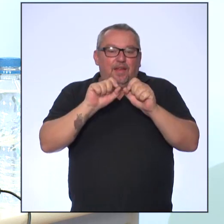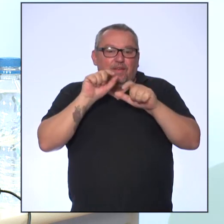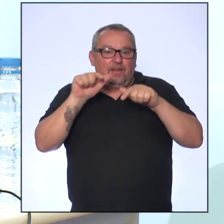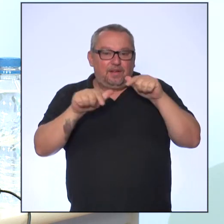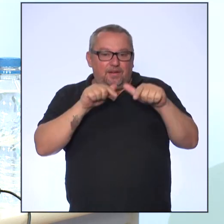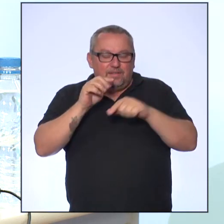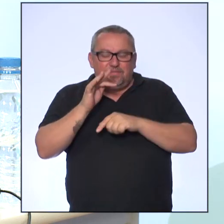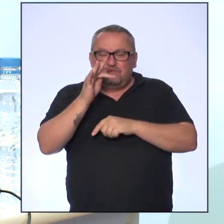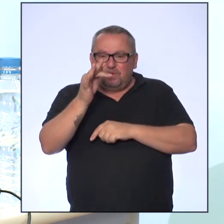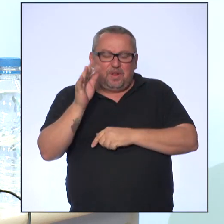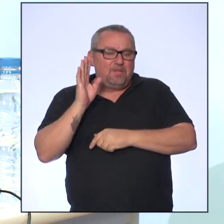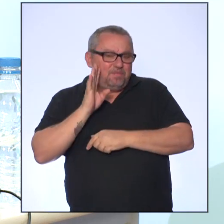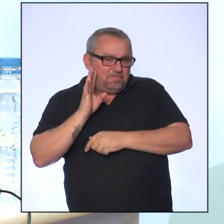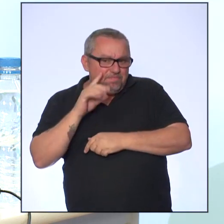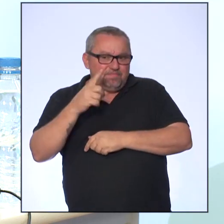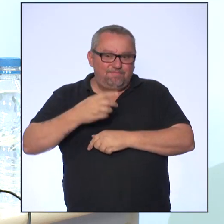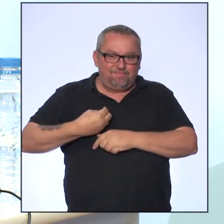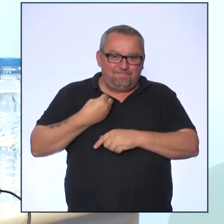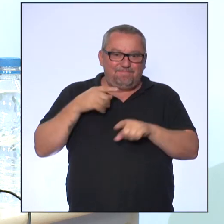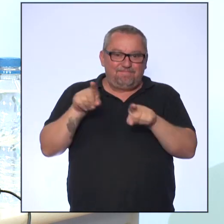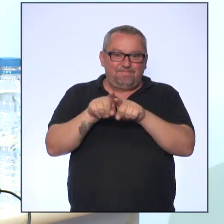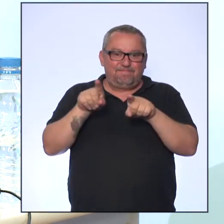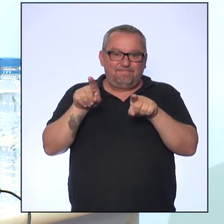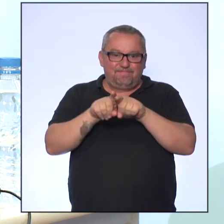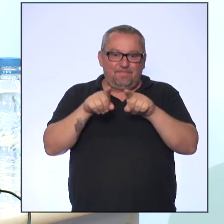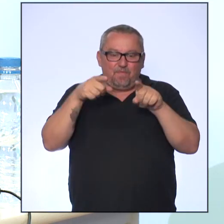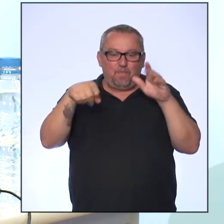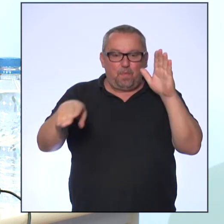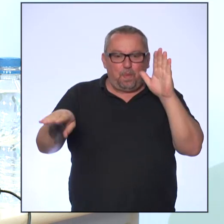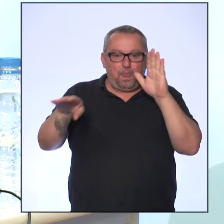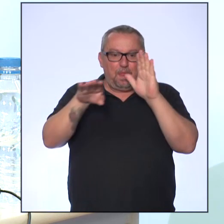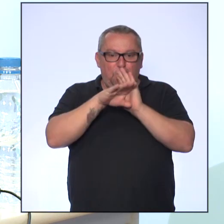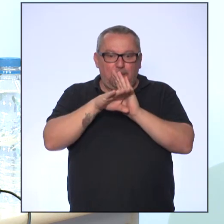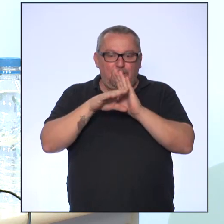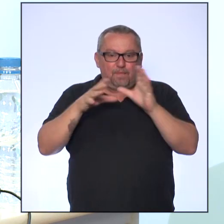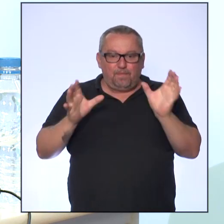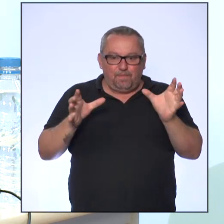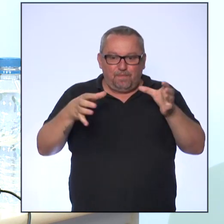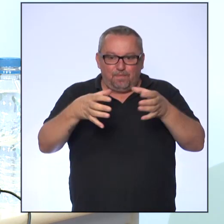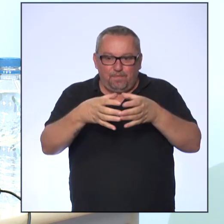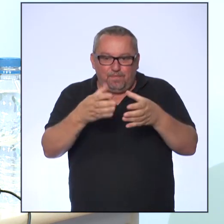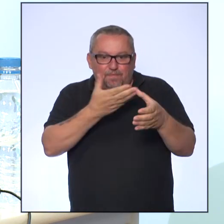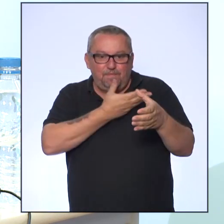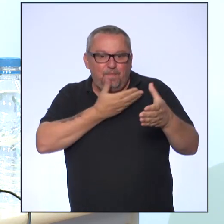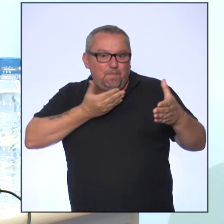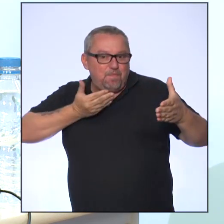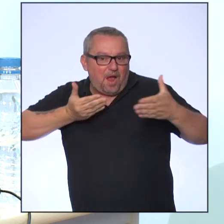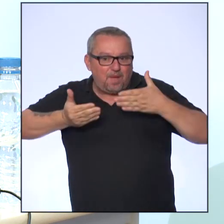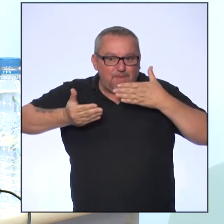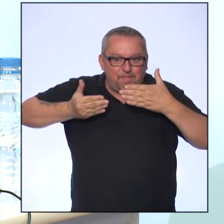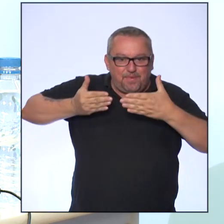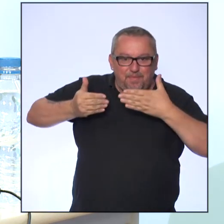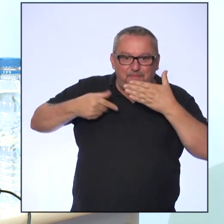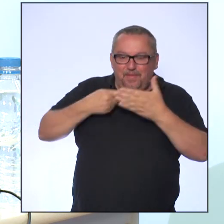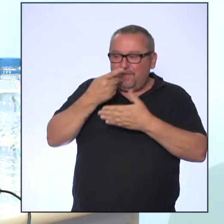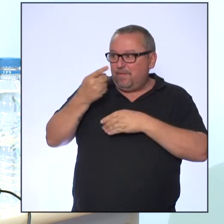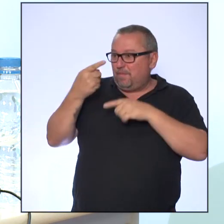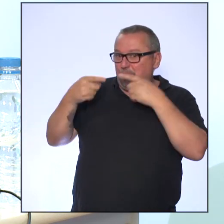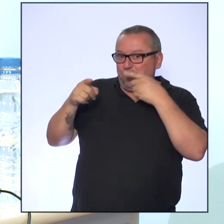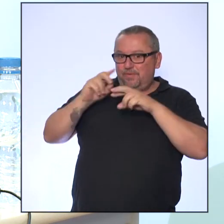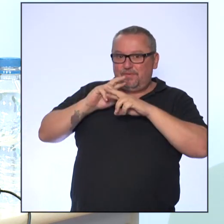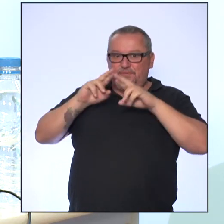música é muito legal, mas para a vida também. É gostoso você chegar numa roda de amigos, entre um bate-papo, alguém fala de uma canção